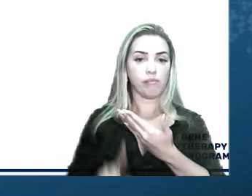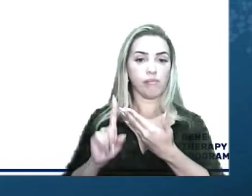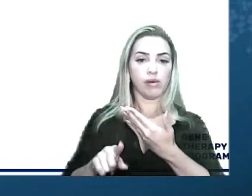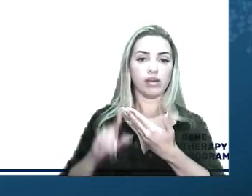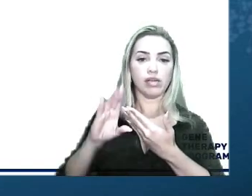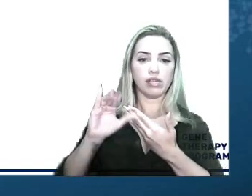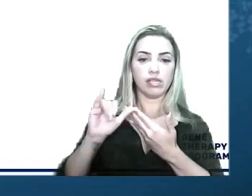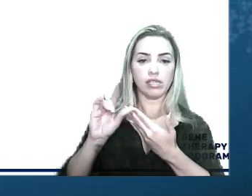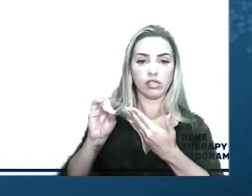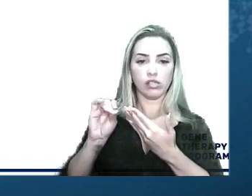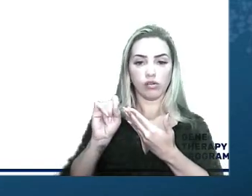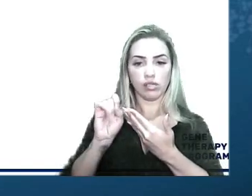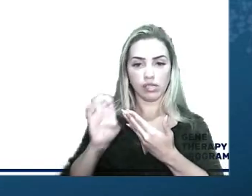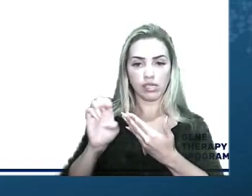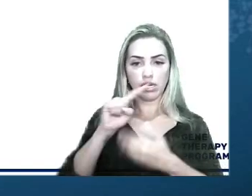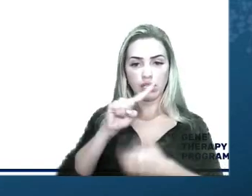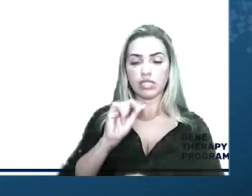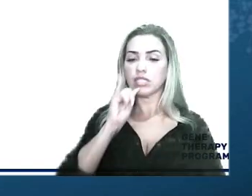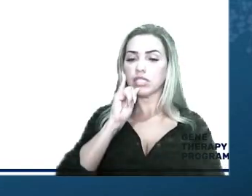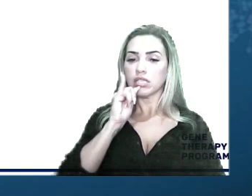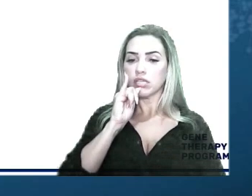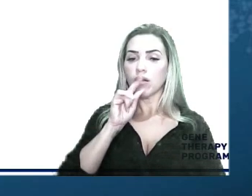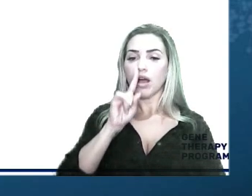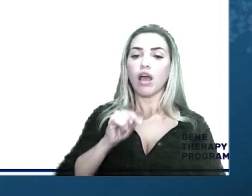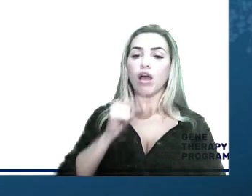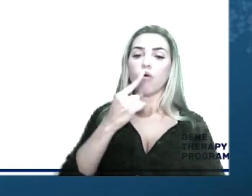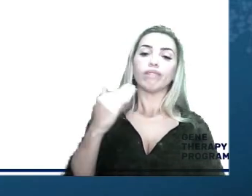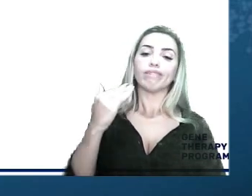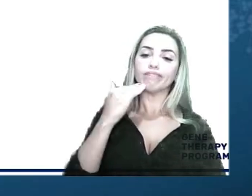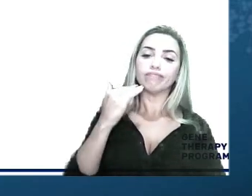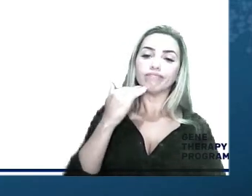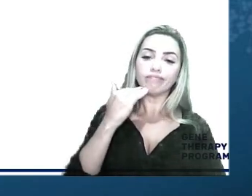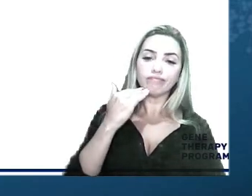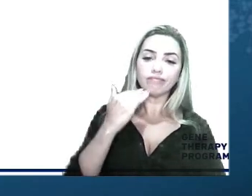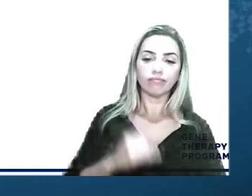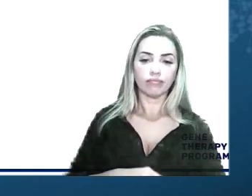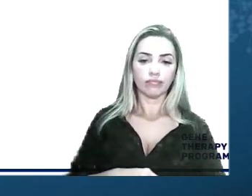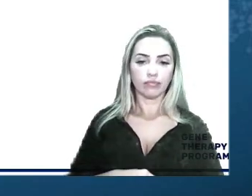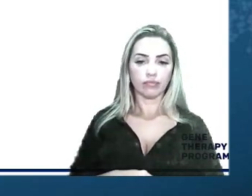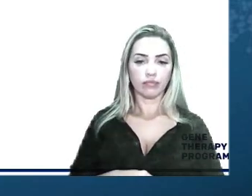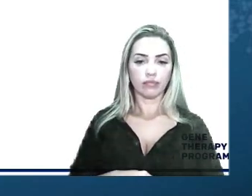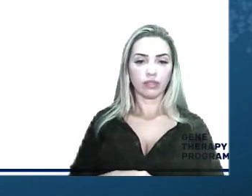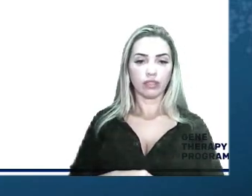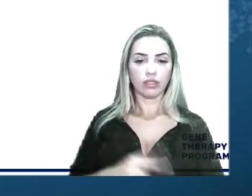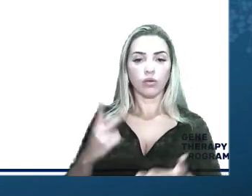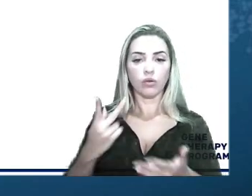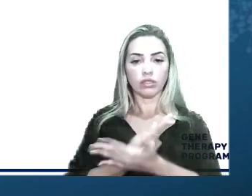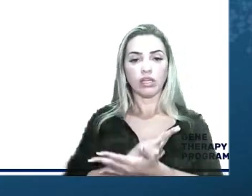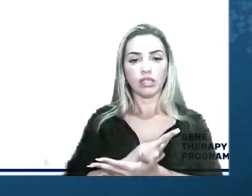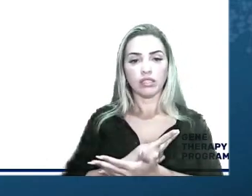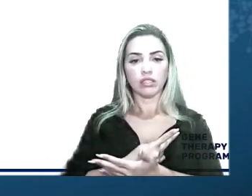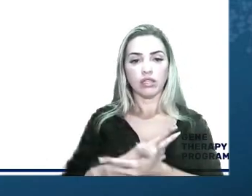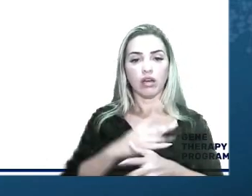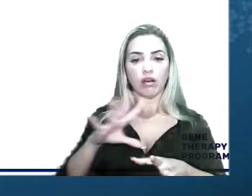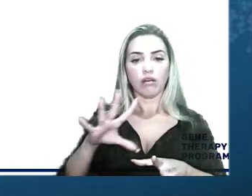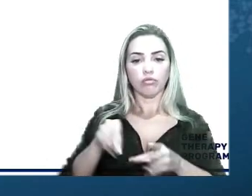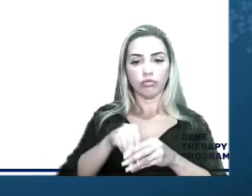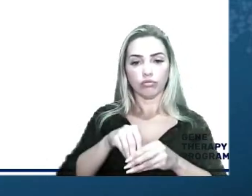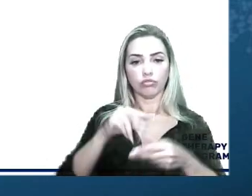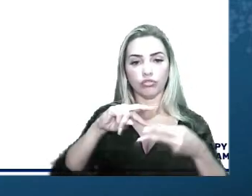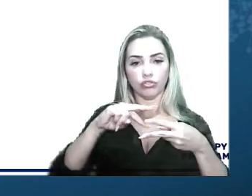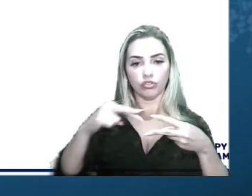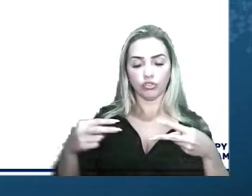gangliocidose, que é um defeito que leva a uma acumulação de